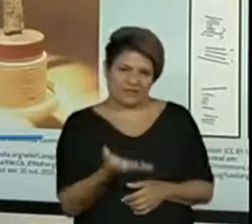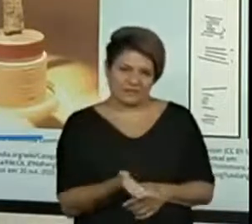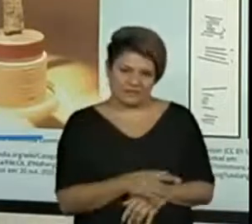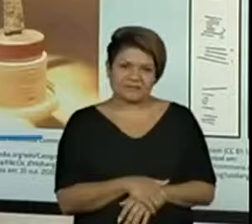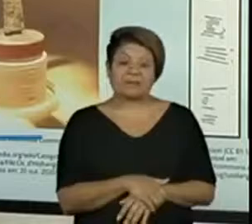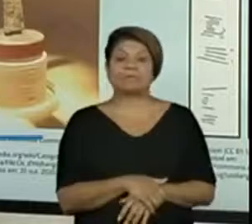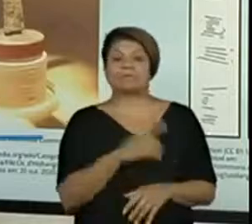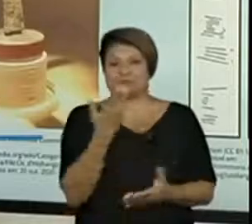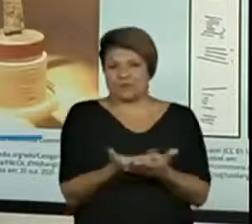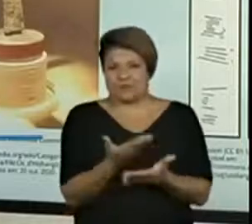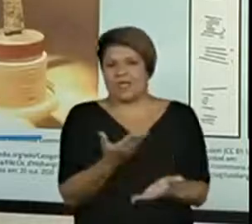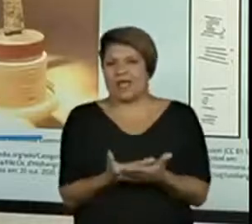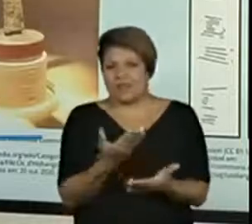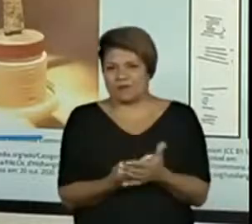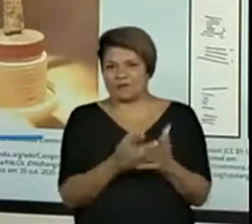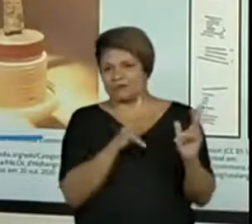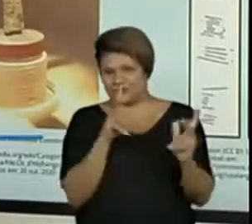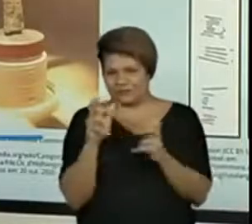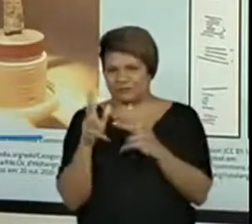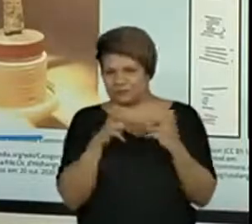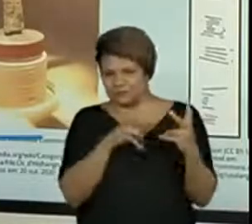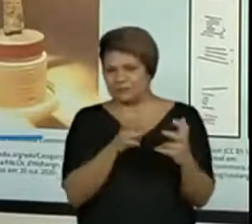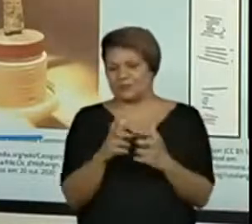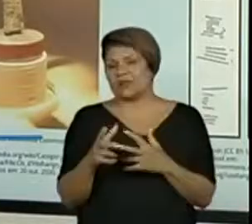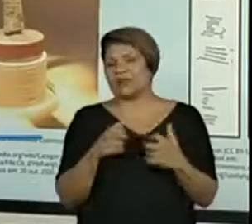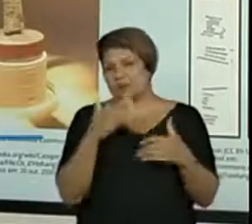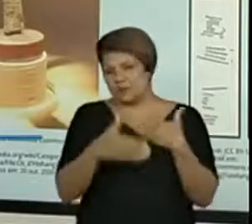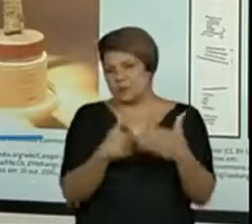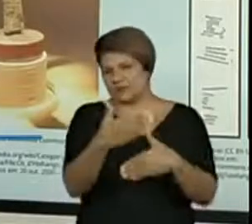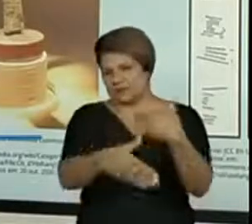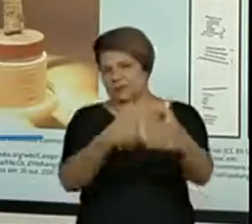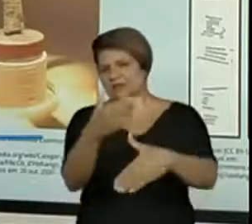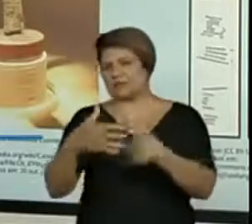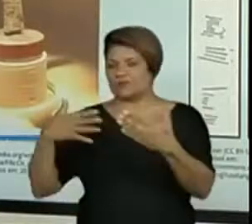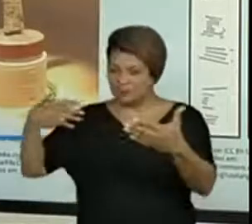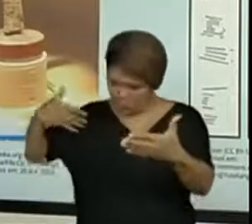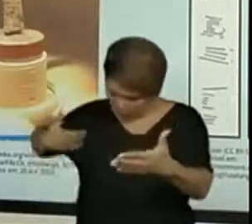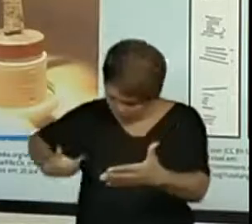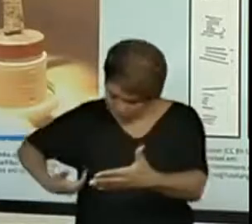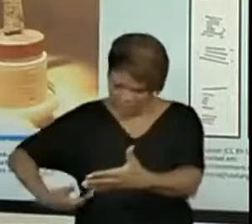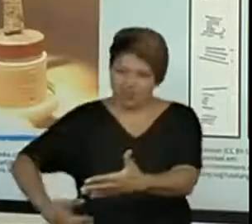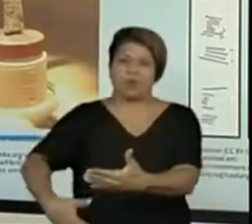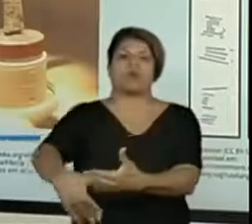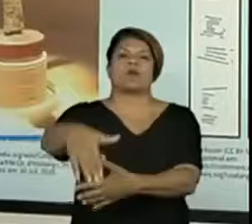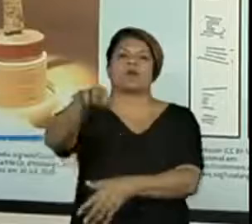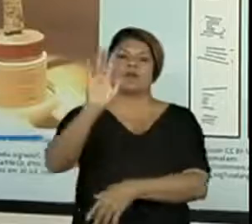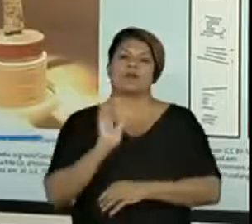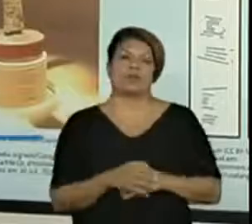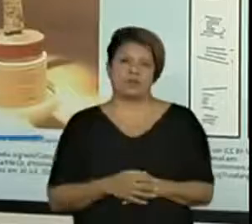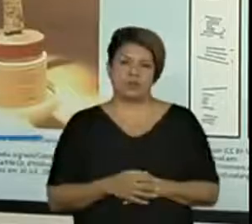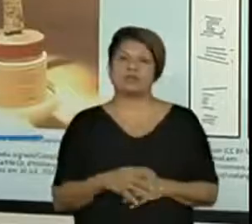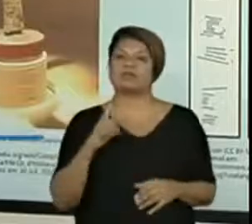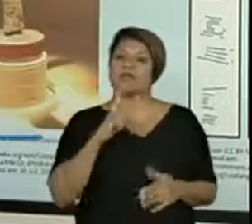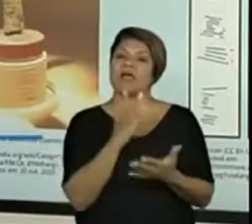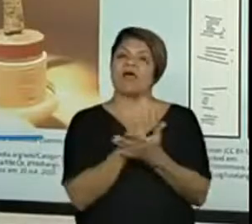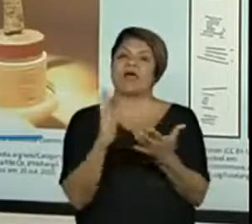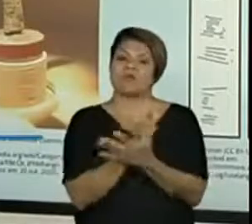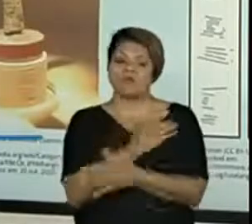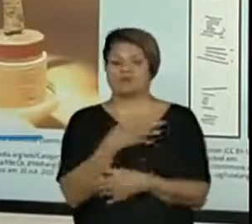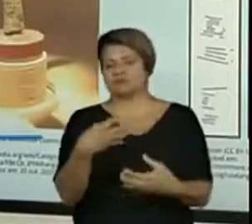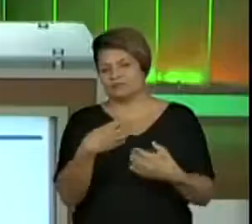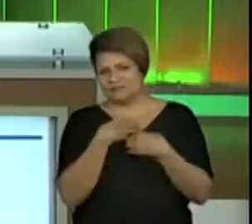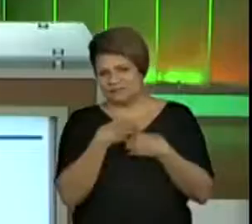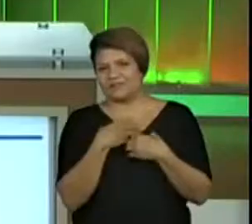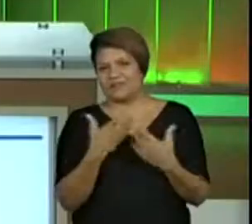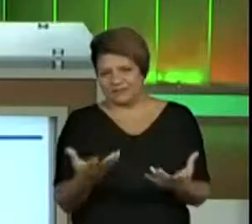Estamos nessa aula enxergando um processo que foi bem longo e a gente está observando aí alguns aspectos desse